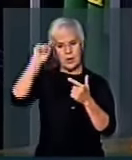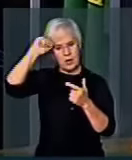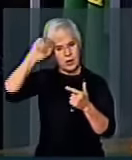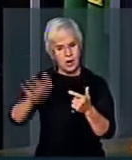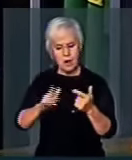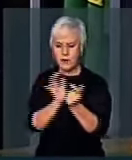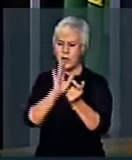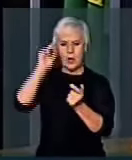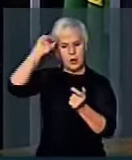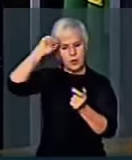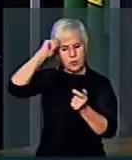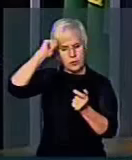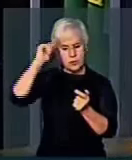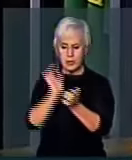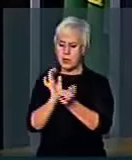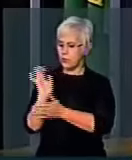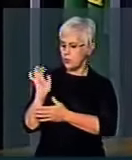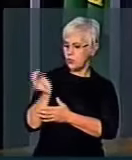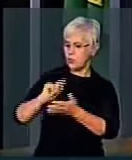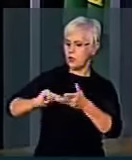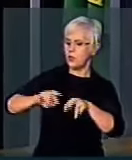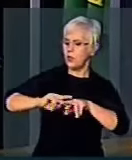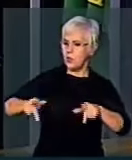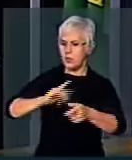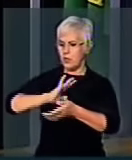onde os negros, onde os homossexuais, ou são